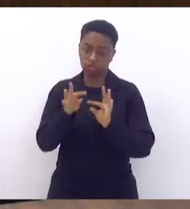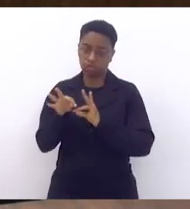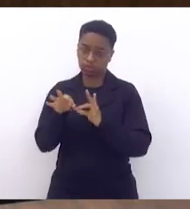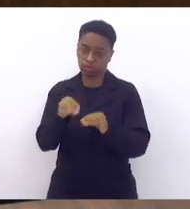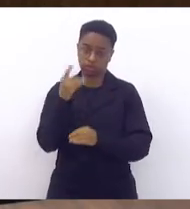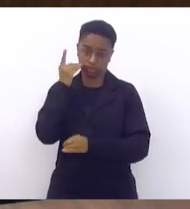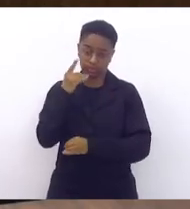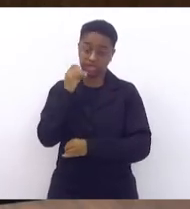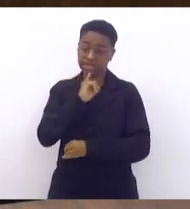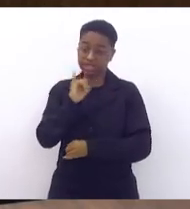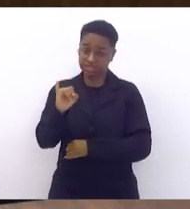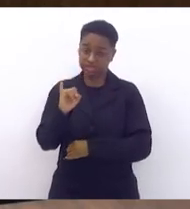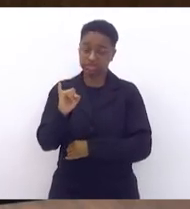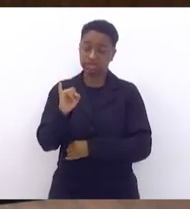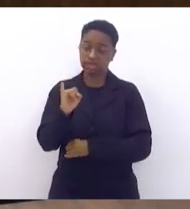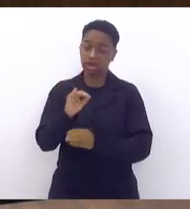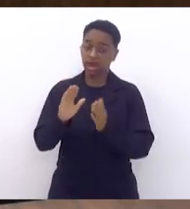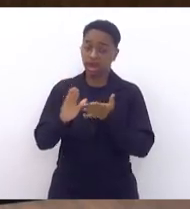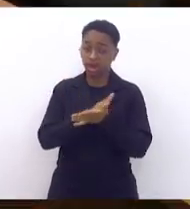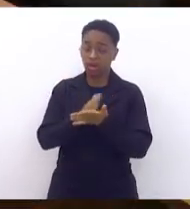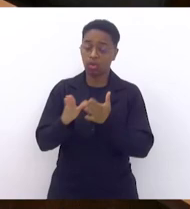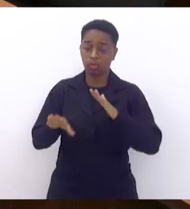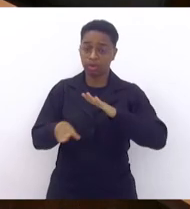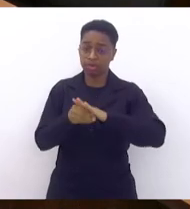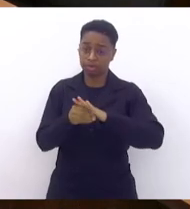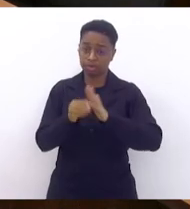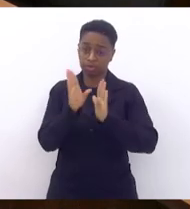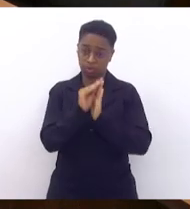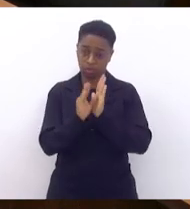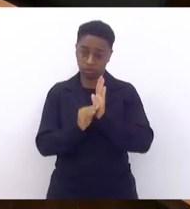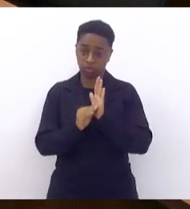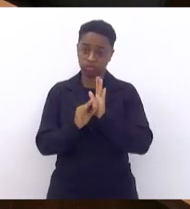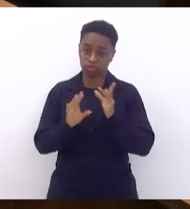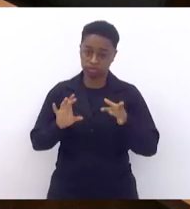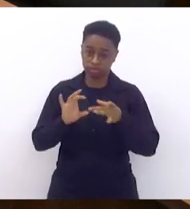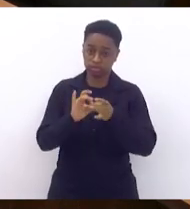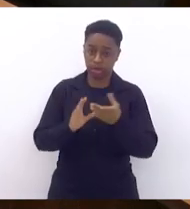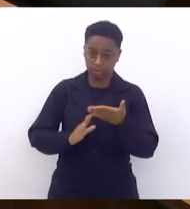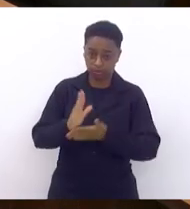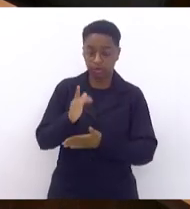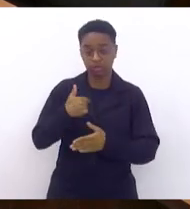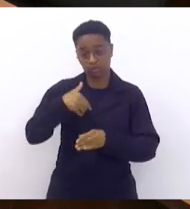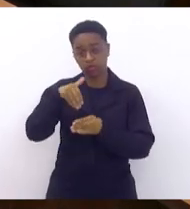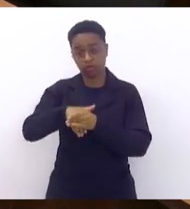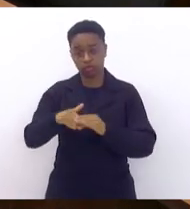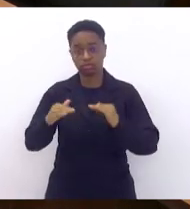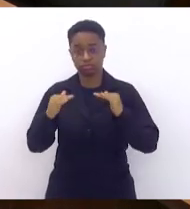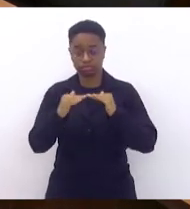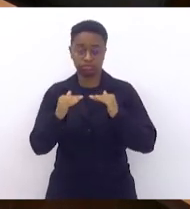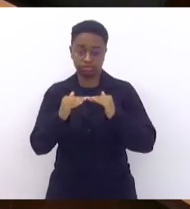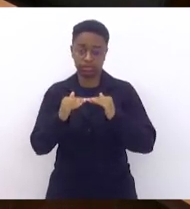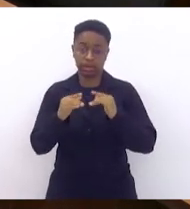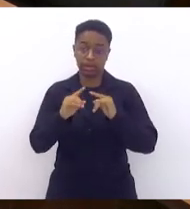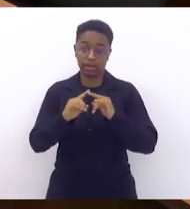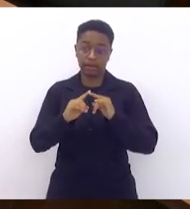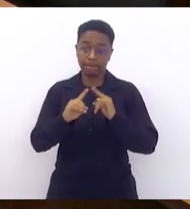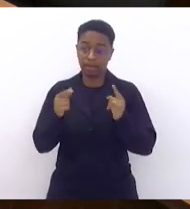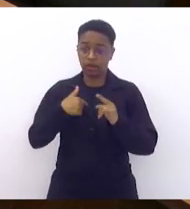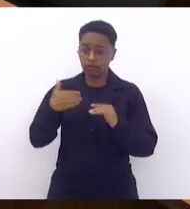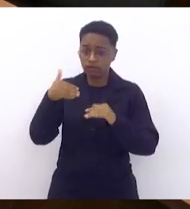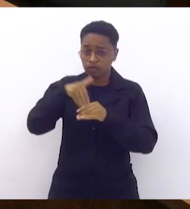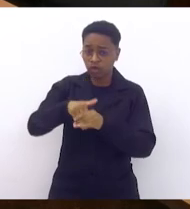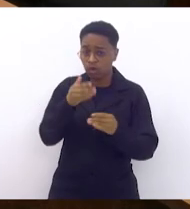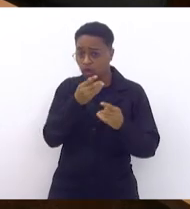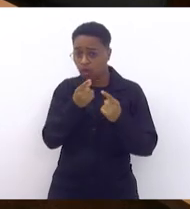uma ou duas dessas de conteúdo tivessem sido incorporadas, eu votaria favoravelmente. Como as de conteúdo não foram, eu não votei contra,